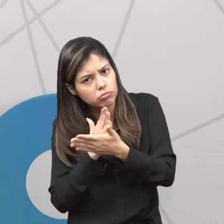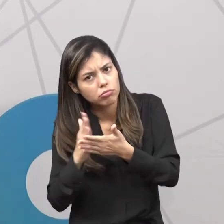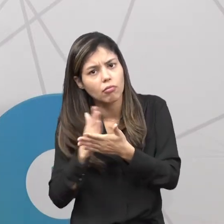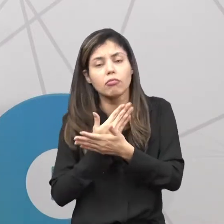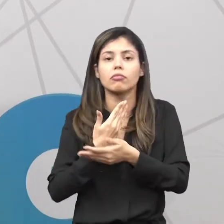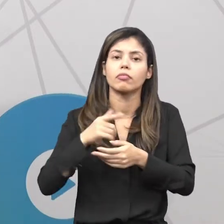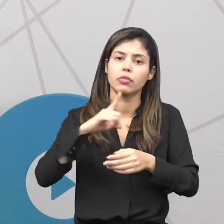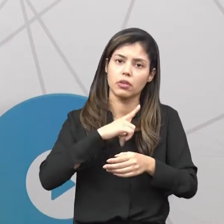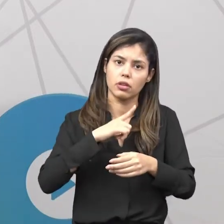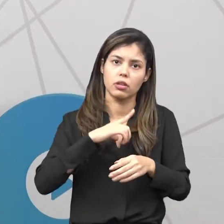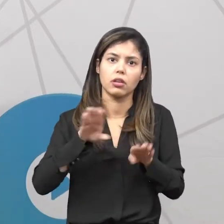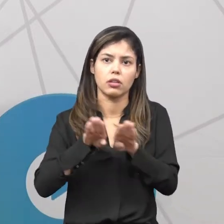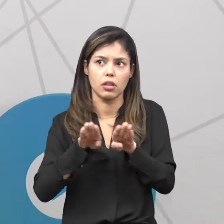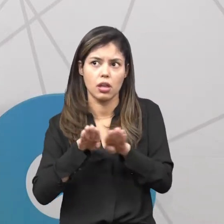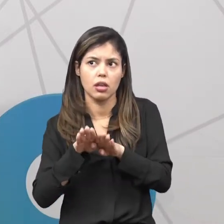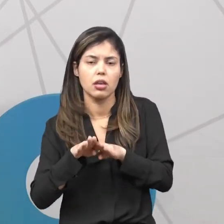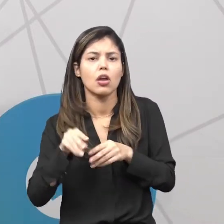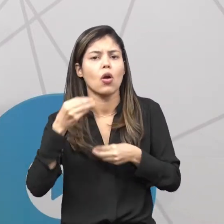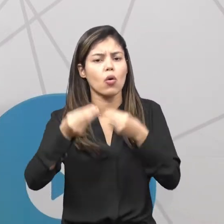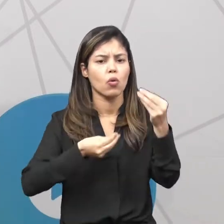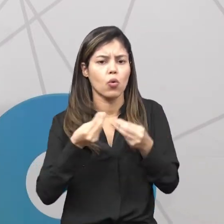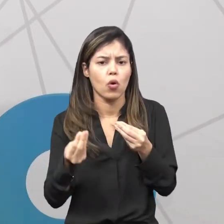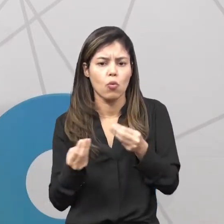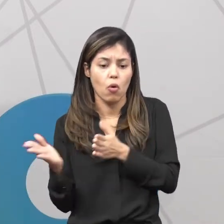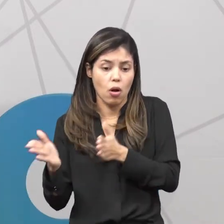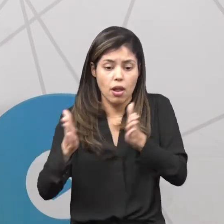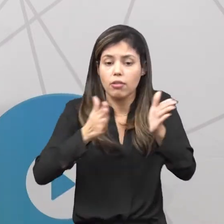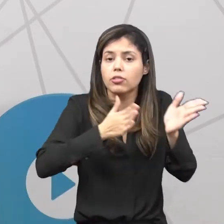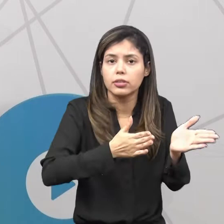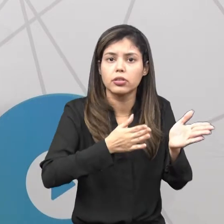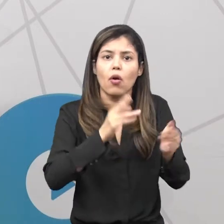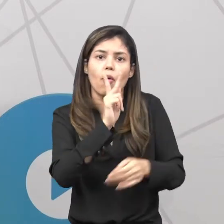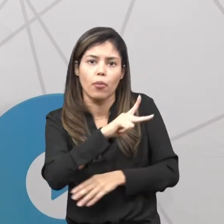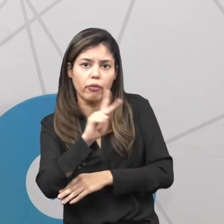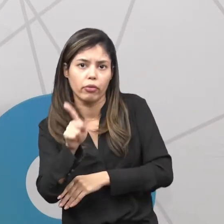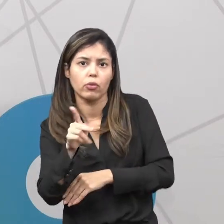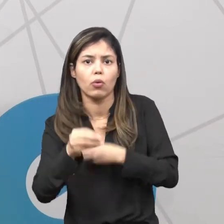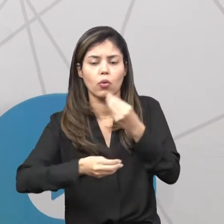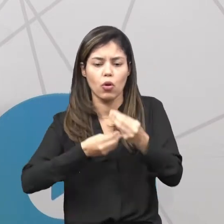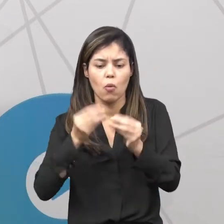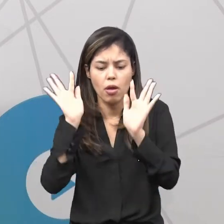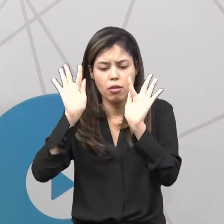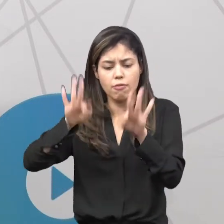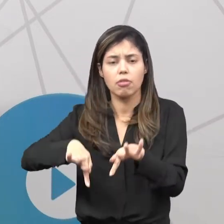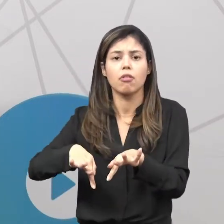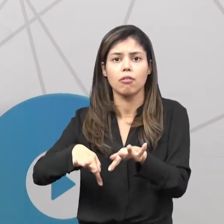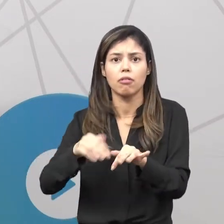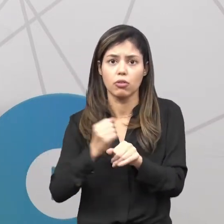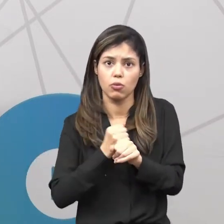vão subsidiar o professor como ele trabalhar até o final do ano, que vão servir como